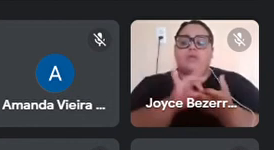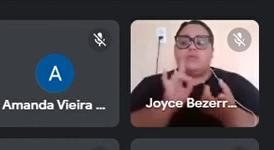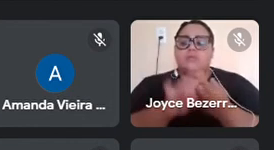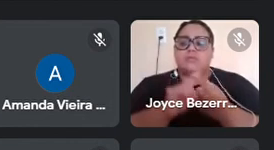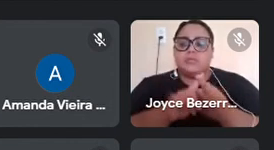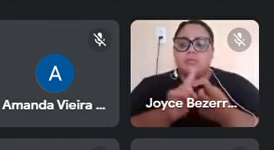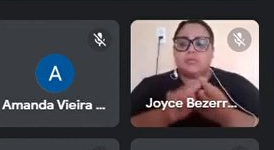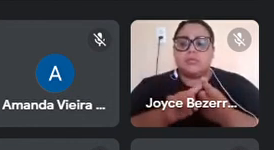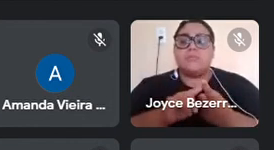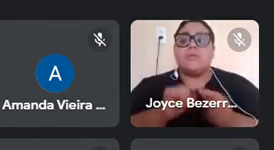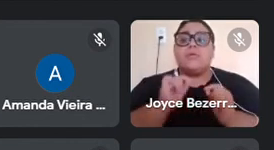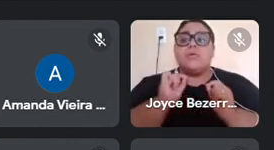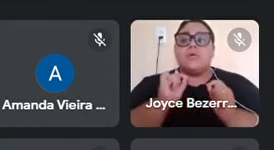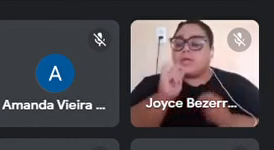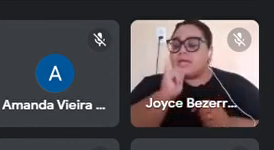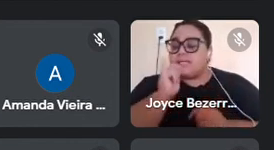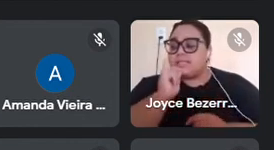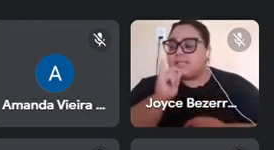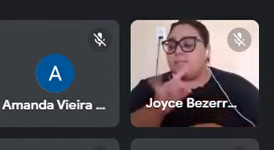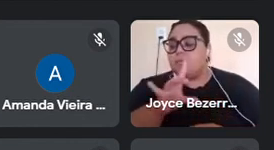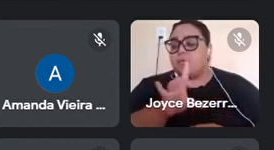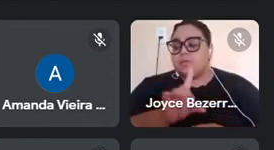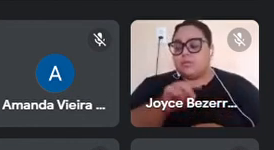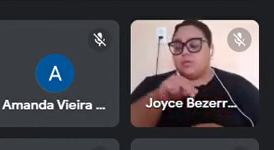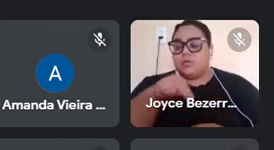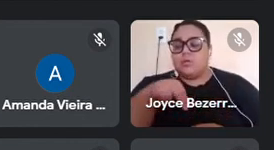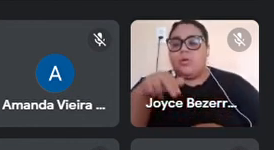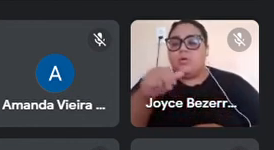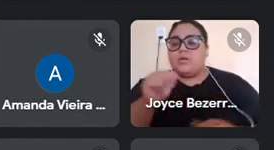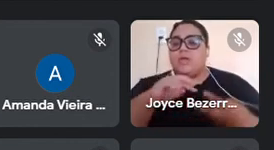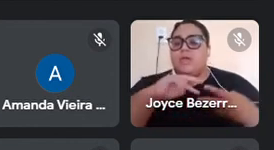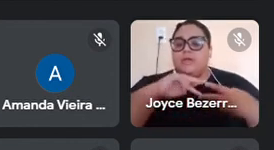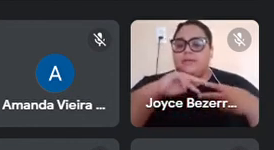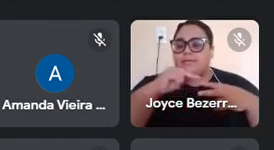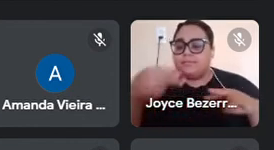né? Porque o DNA que eu vou inserir, ele pode ser